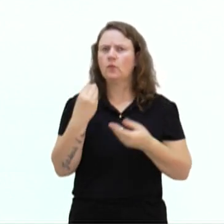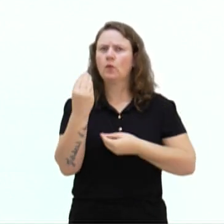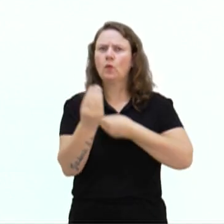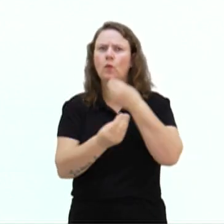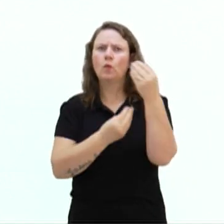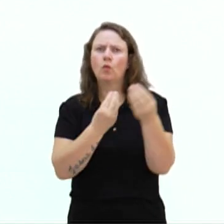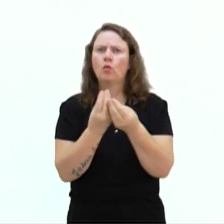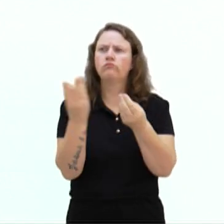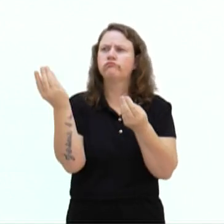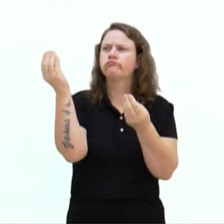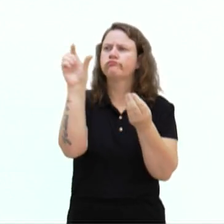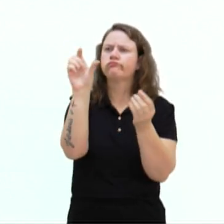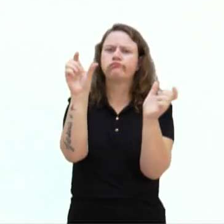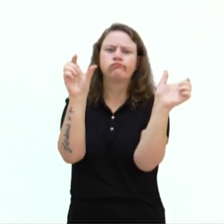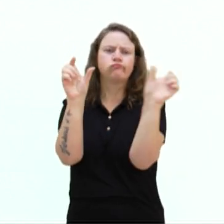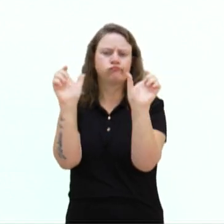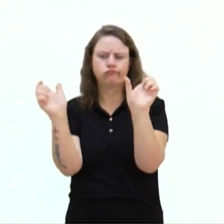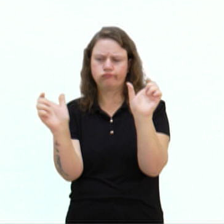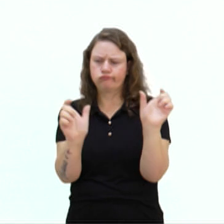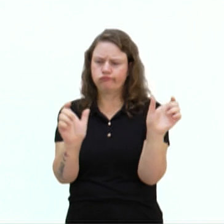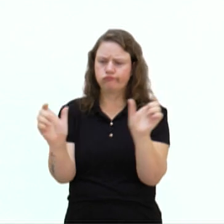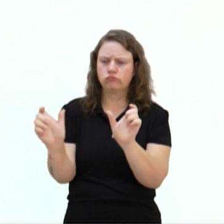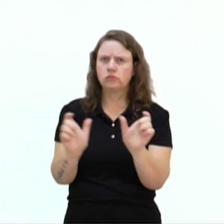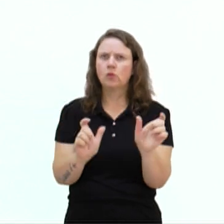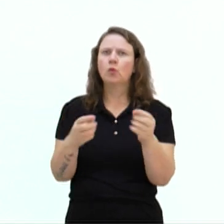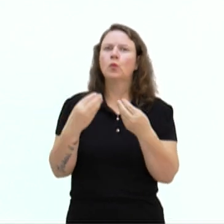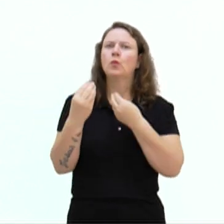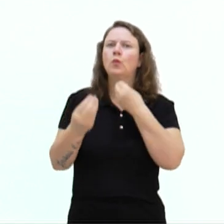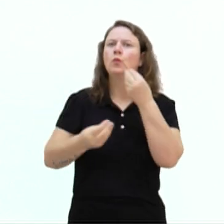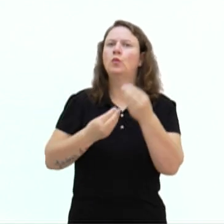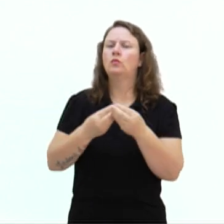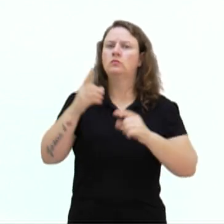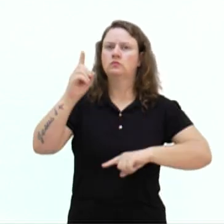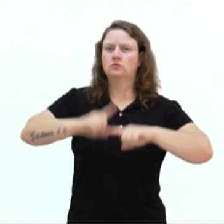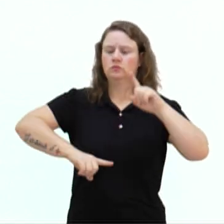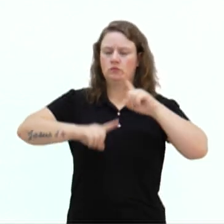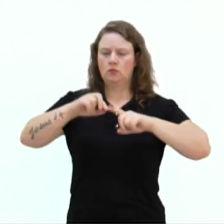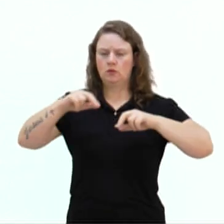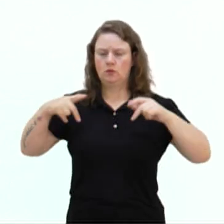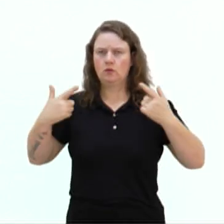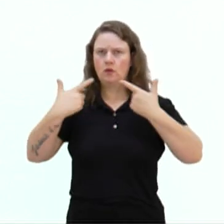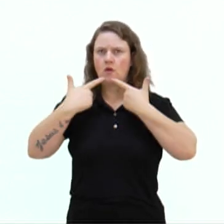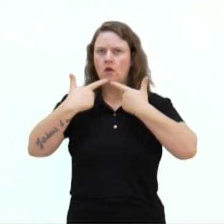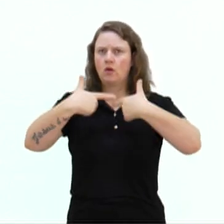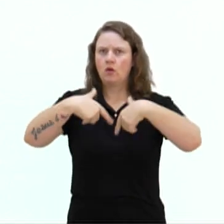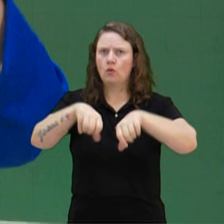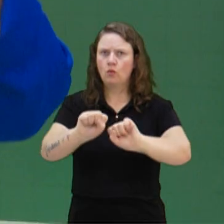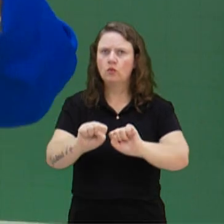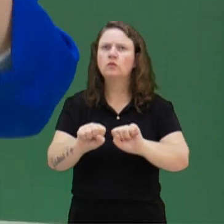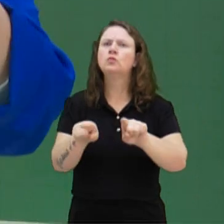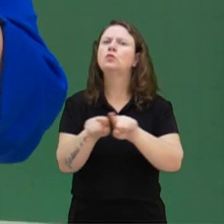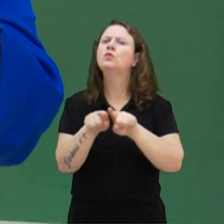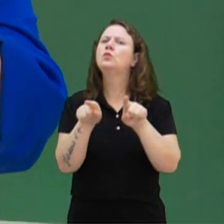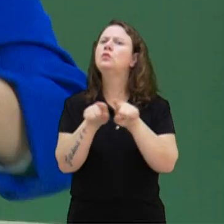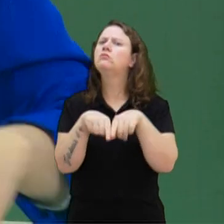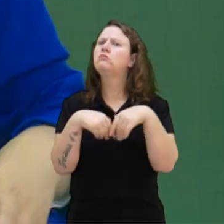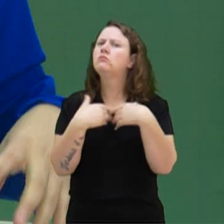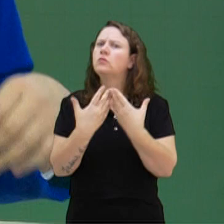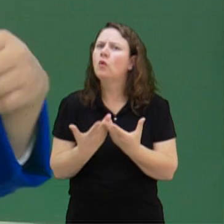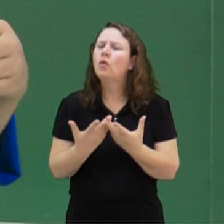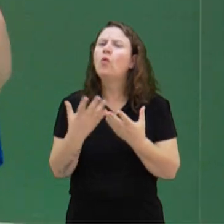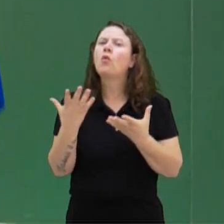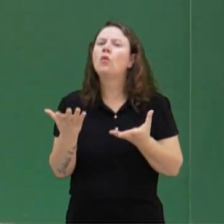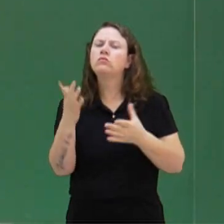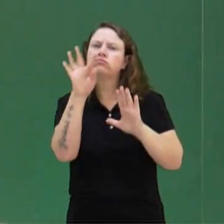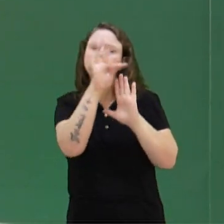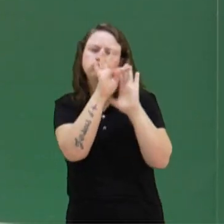foi montado visualmente aqui? E quais os elementos linguísticos que o compõem? Ele é composto de textos,